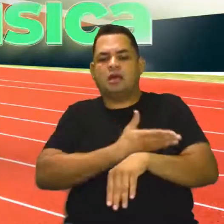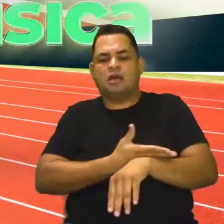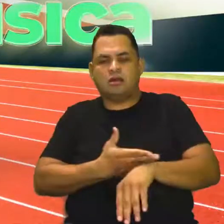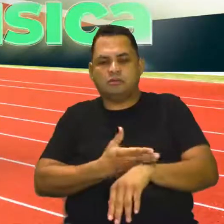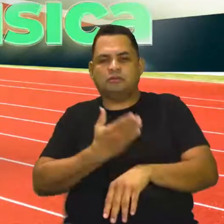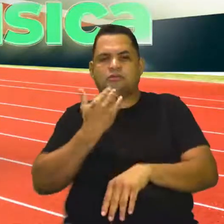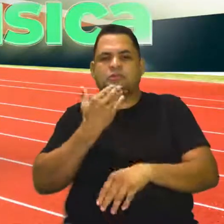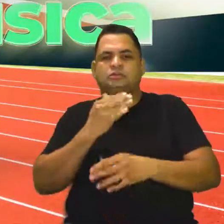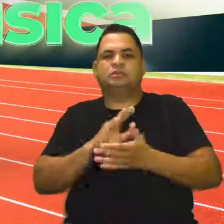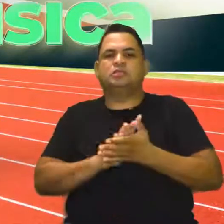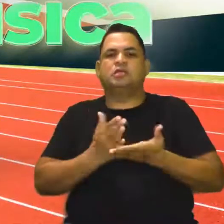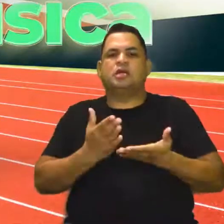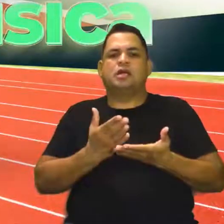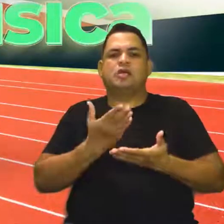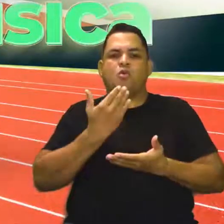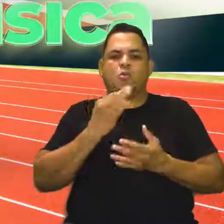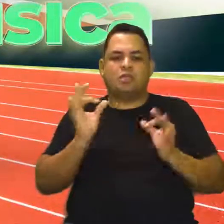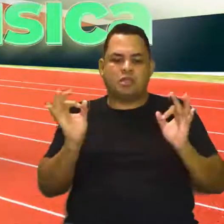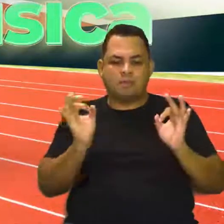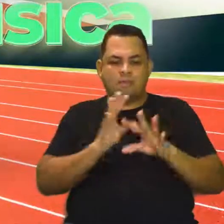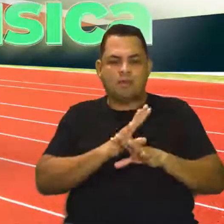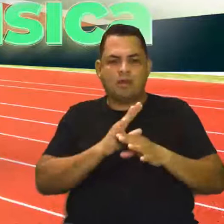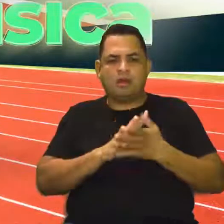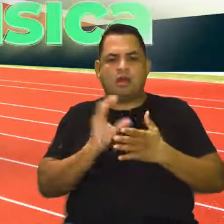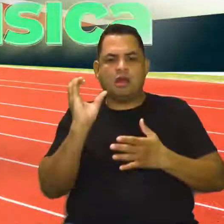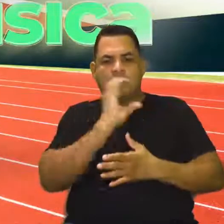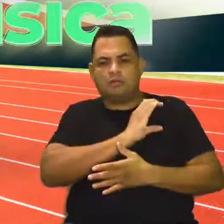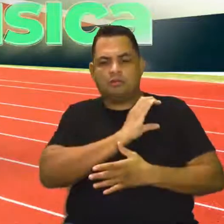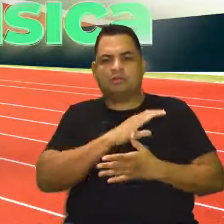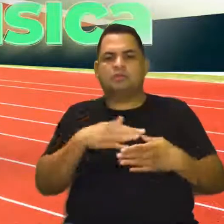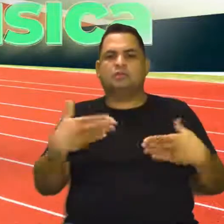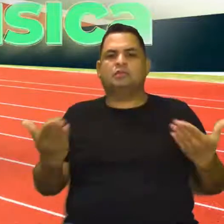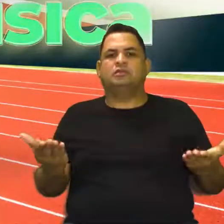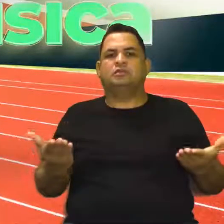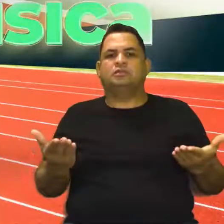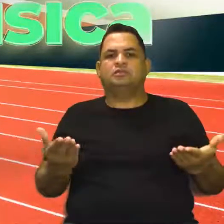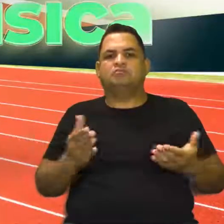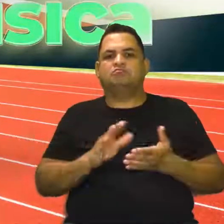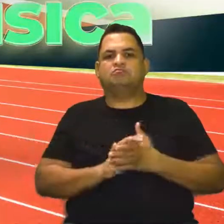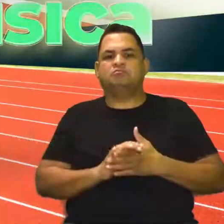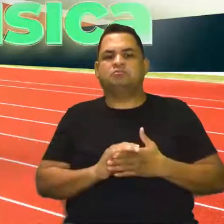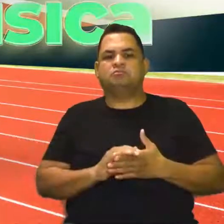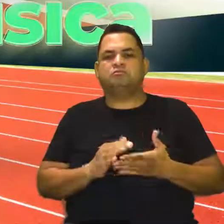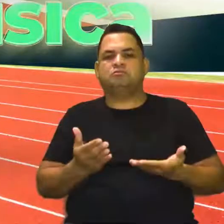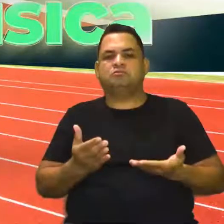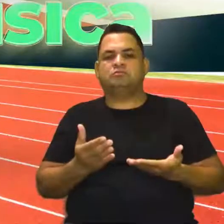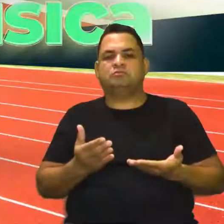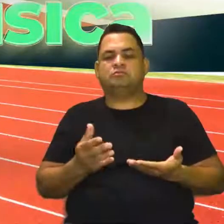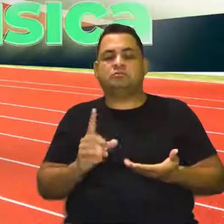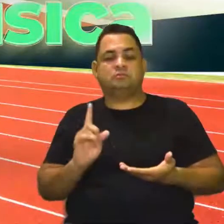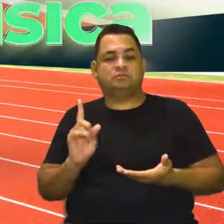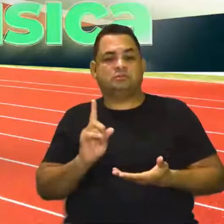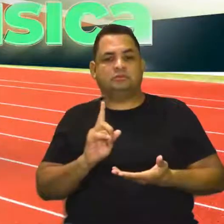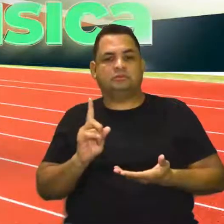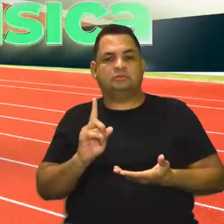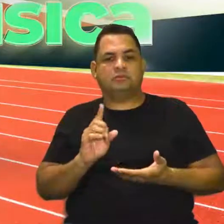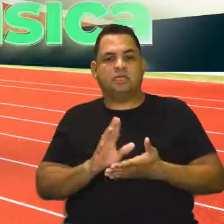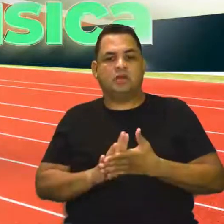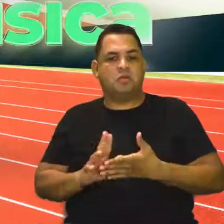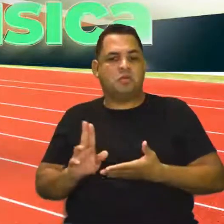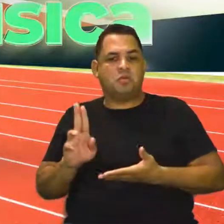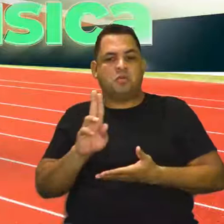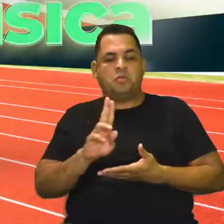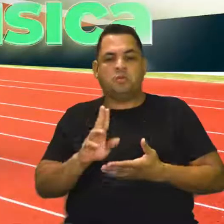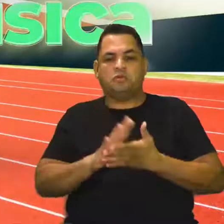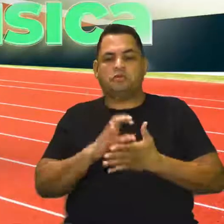fast food, a tecnologia... Comidas rápidas, né? O comodismo. Isso, então acaba que não gasta muita